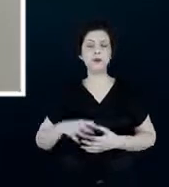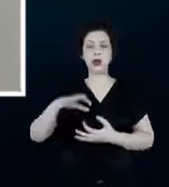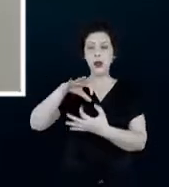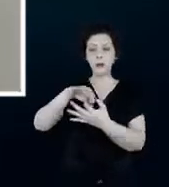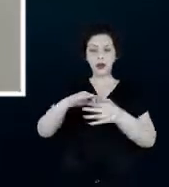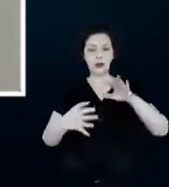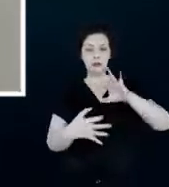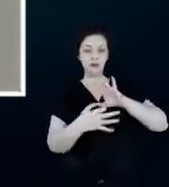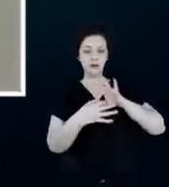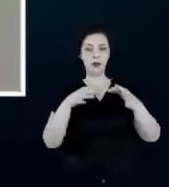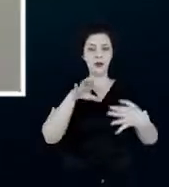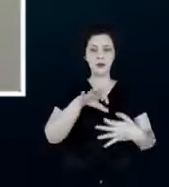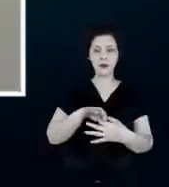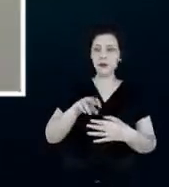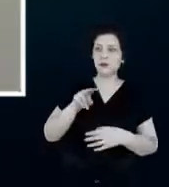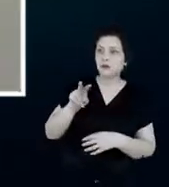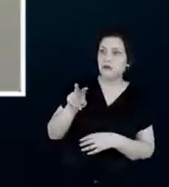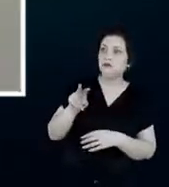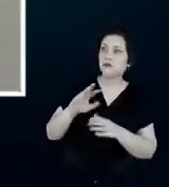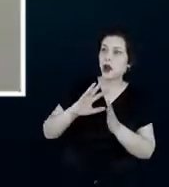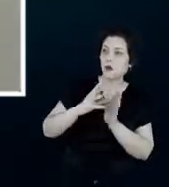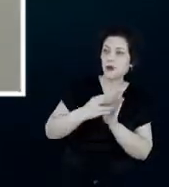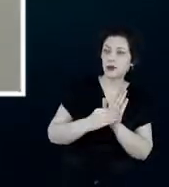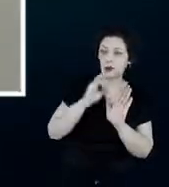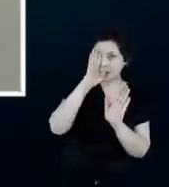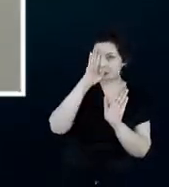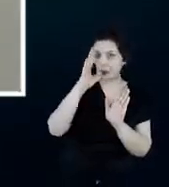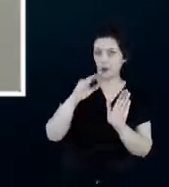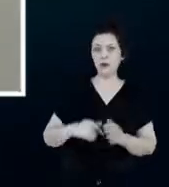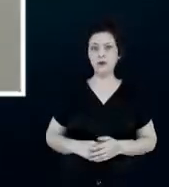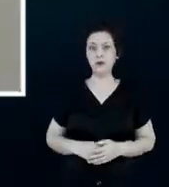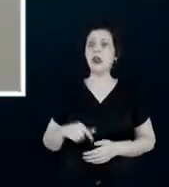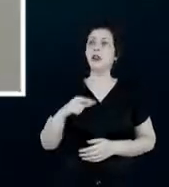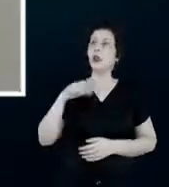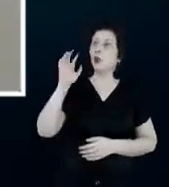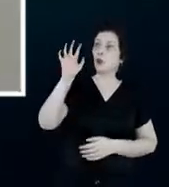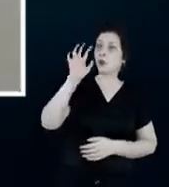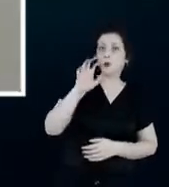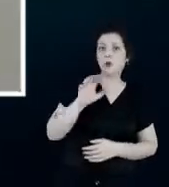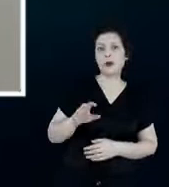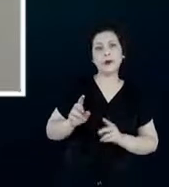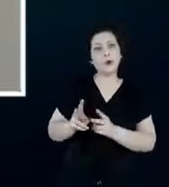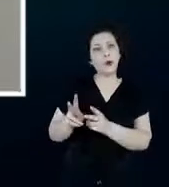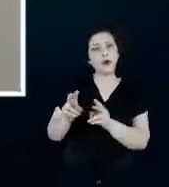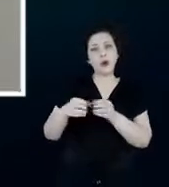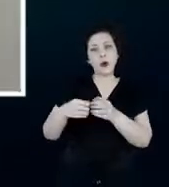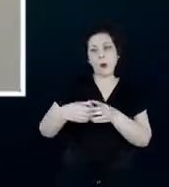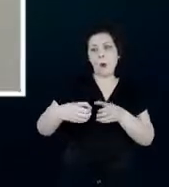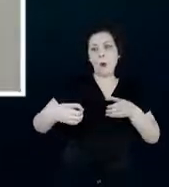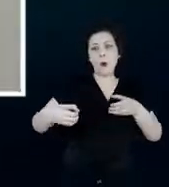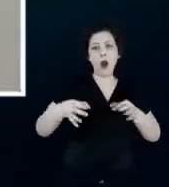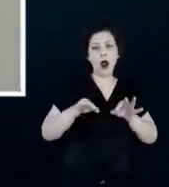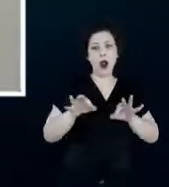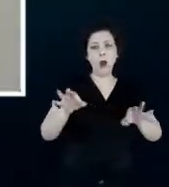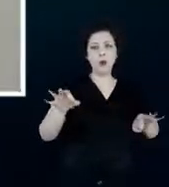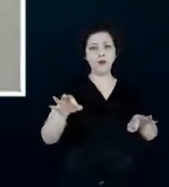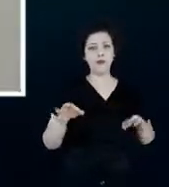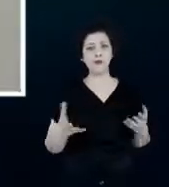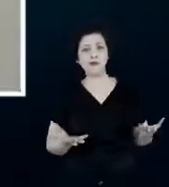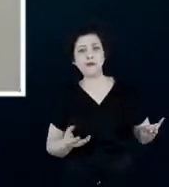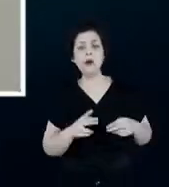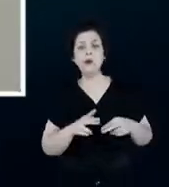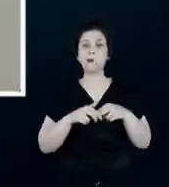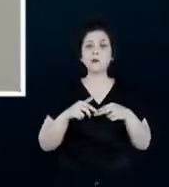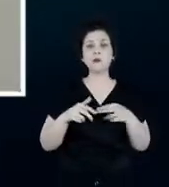está falando, quando a gente olha para a Amazônia, principalmente, existem regiões que vão permanecer isoladas. E aí, para isso, a gente tem, então, os nossos